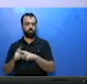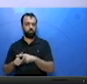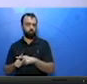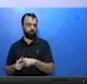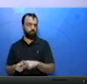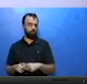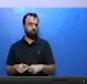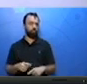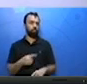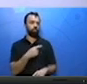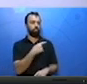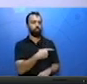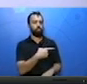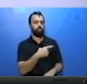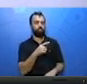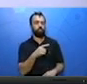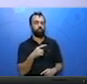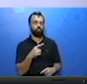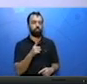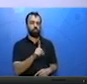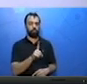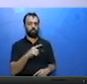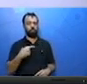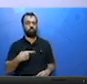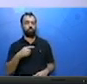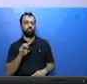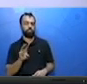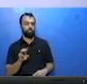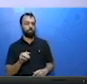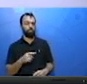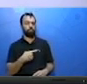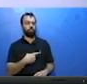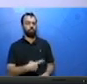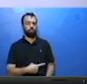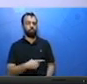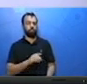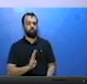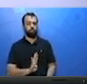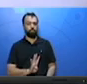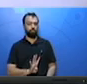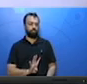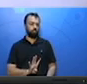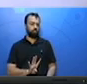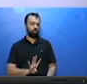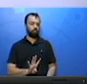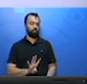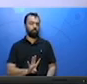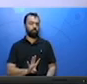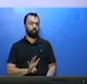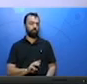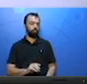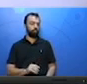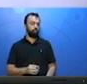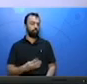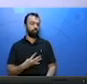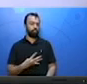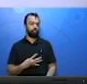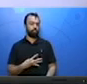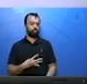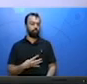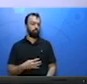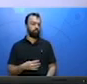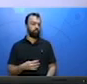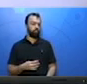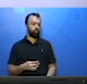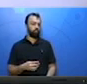Aqui, devo 1, gasto 3, então negativo 4. Não confundo que são duas regras de sinal. Regra de sinal